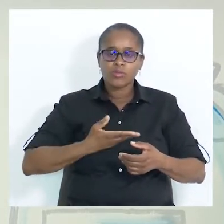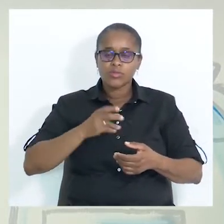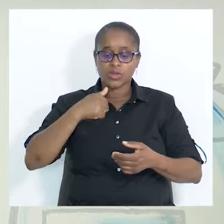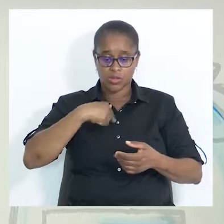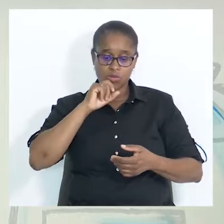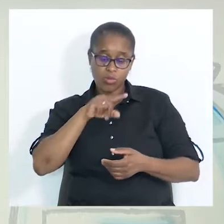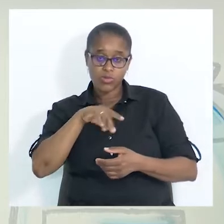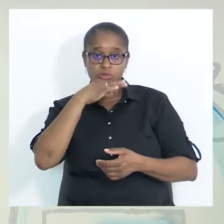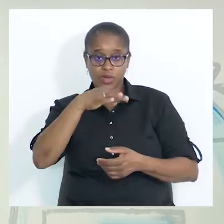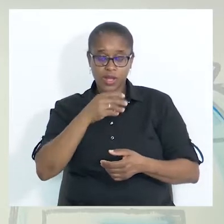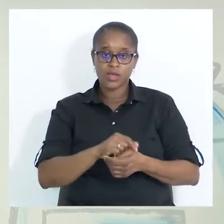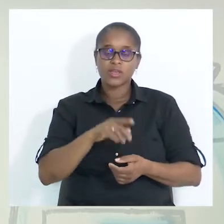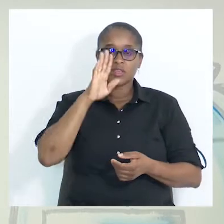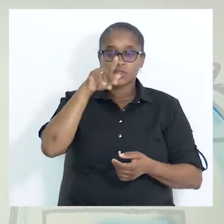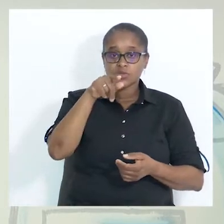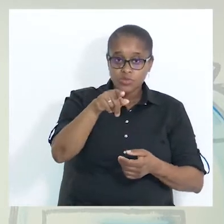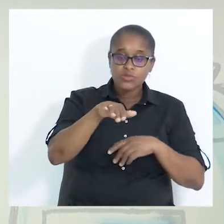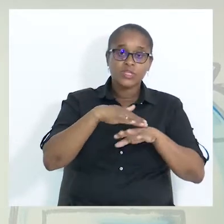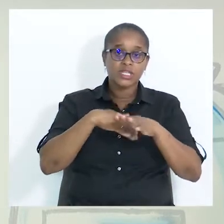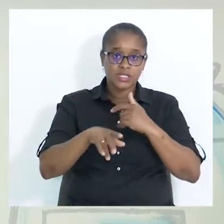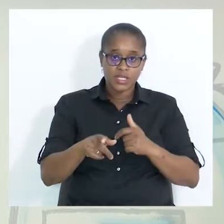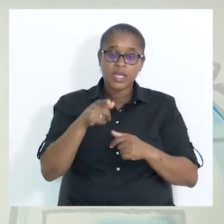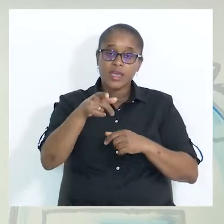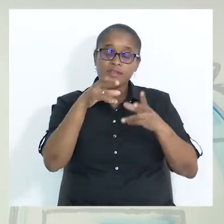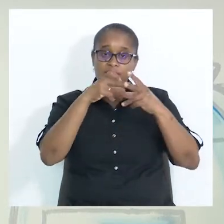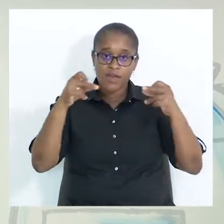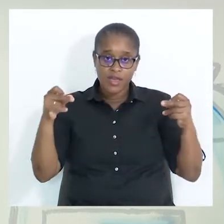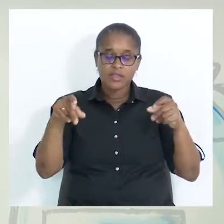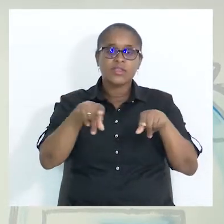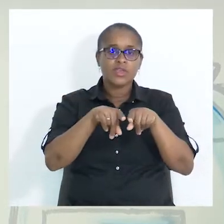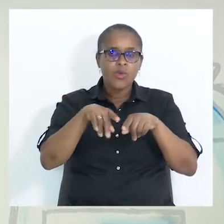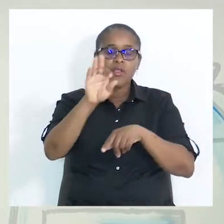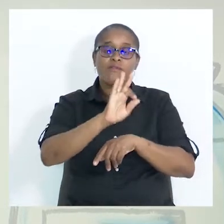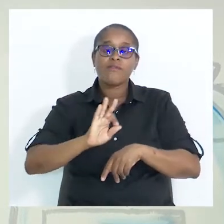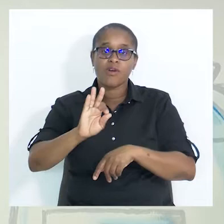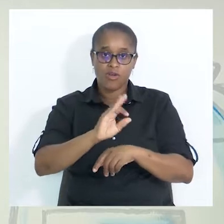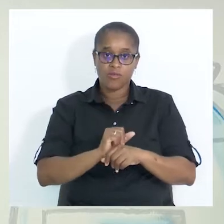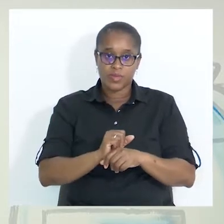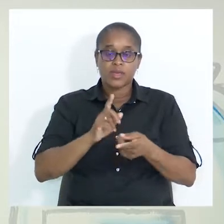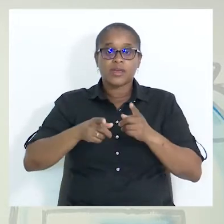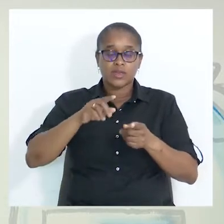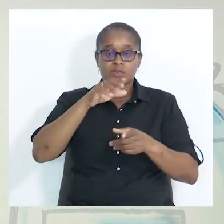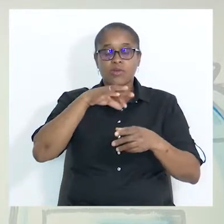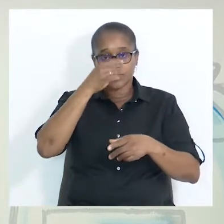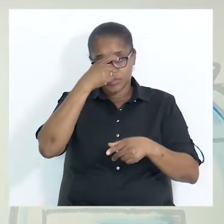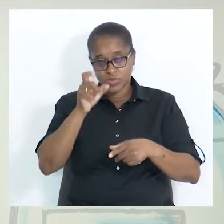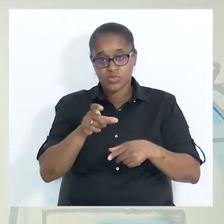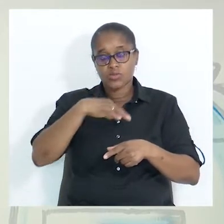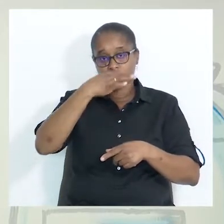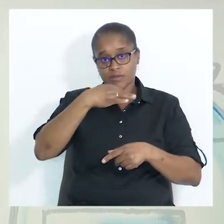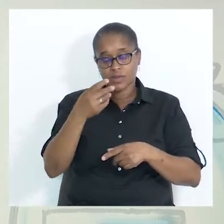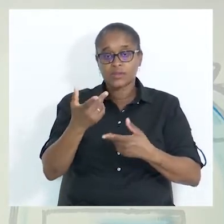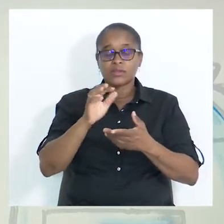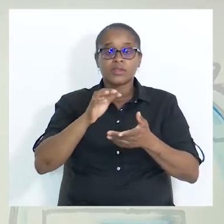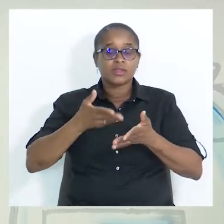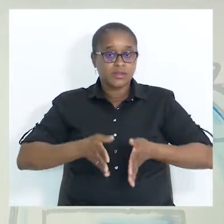falar? Se tu realizares essa frase na mesma forma que o falante brasileiro